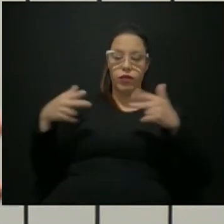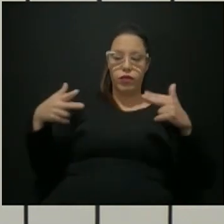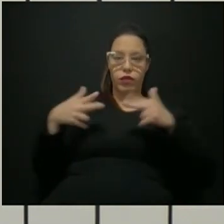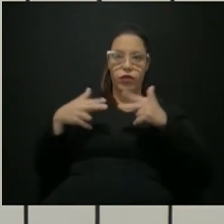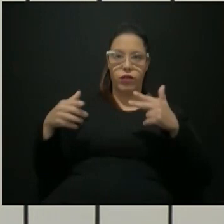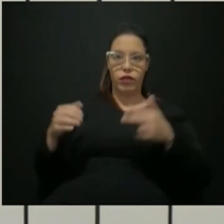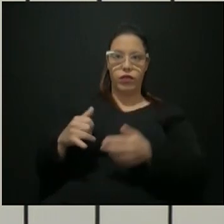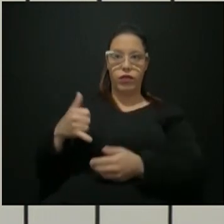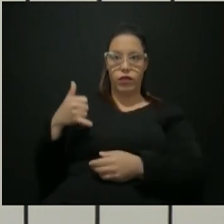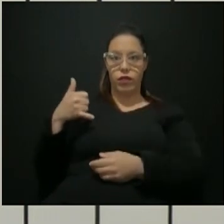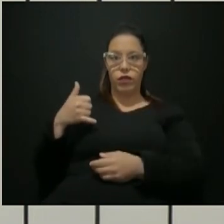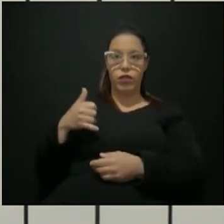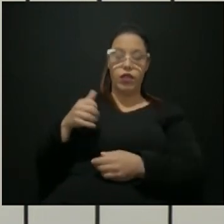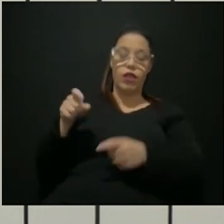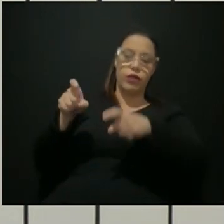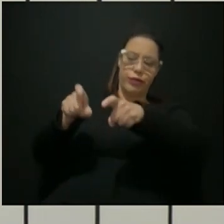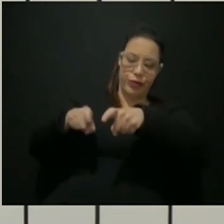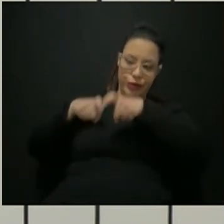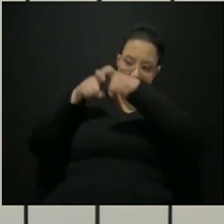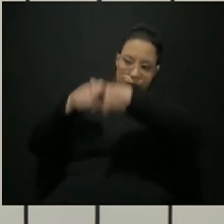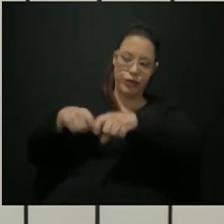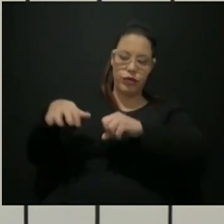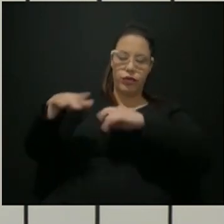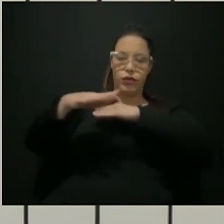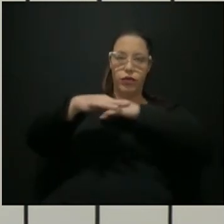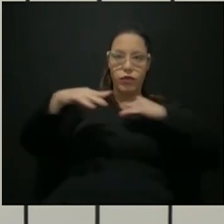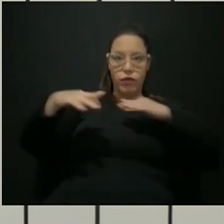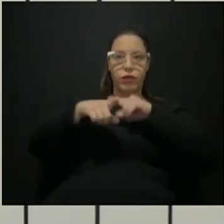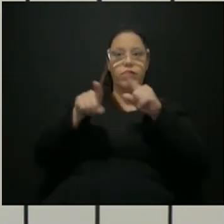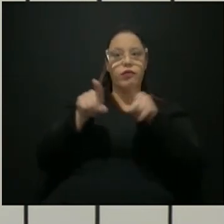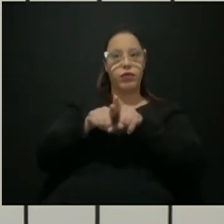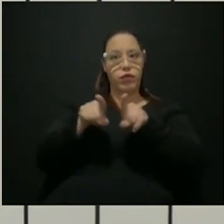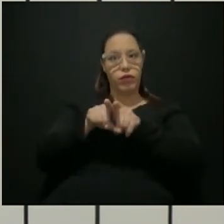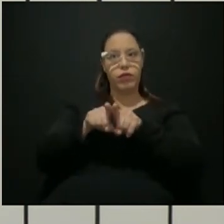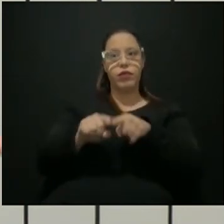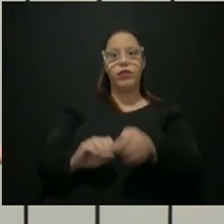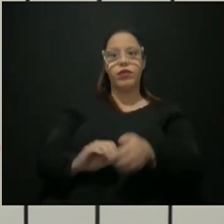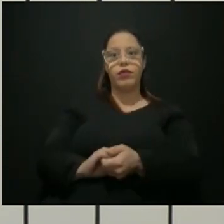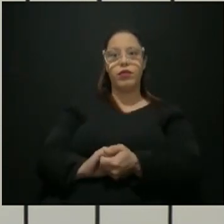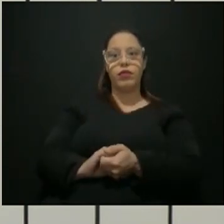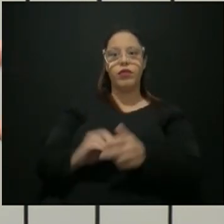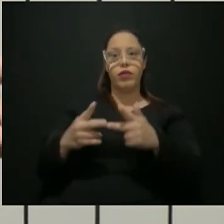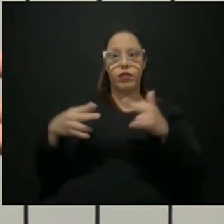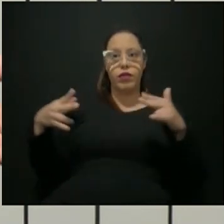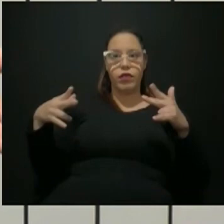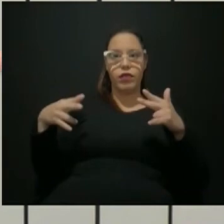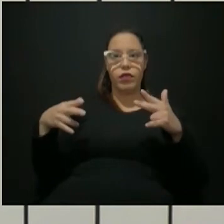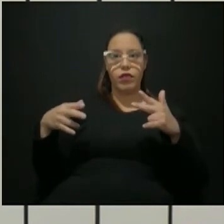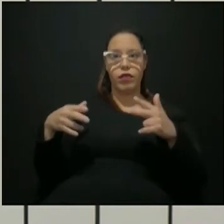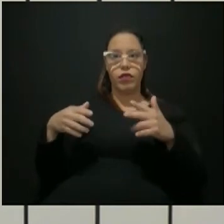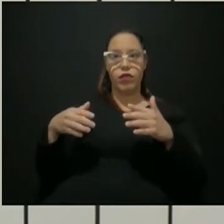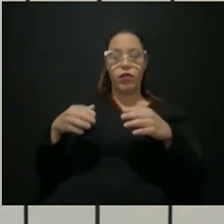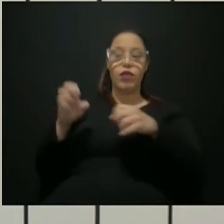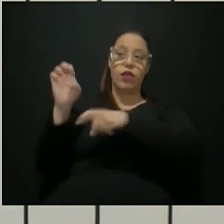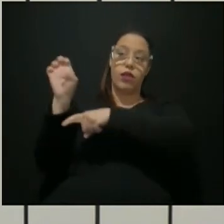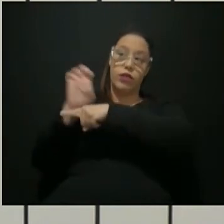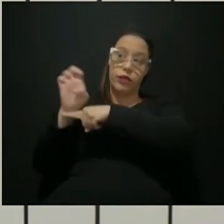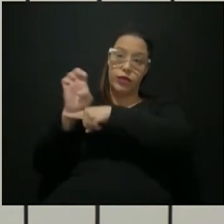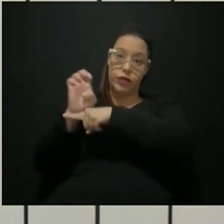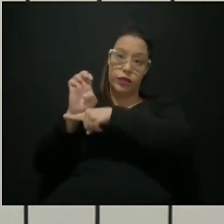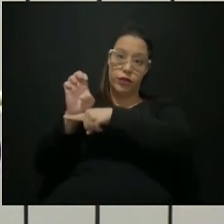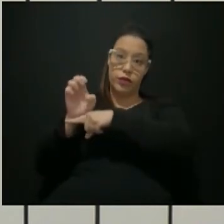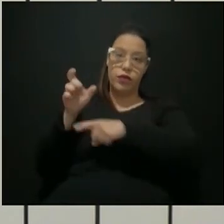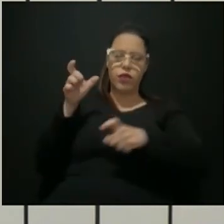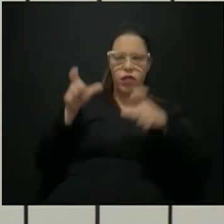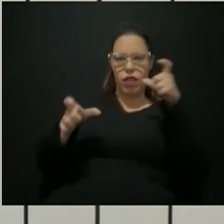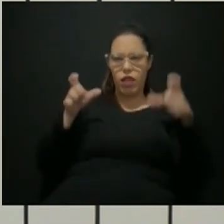rural, à área urbana e também diferença em relação a estados, né? Cada um é cada um. Como é que é? Será que a